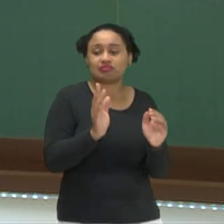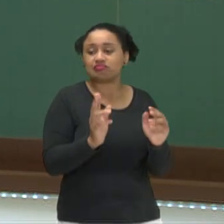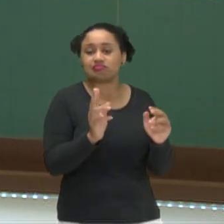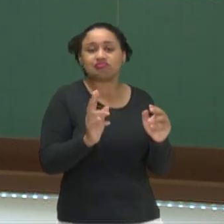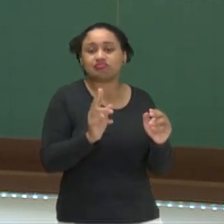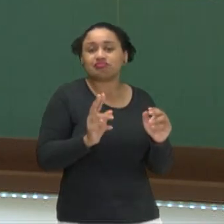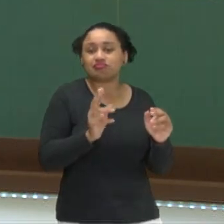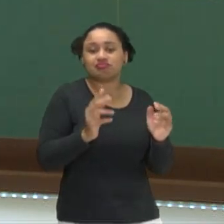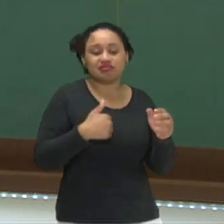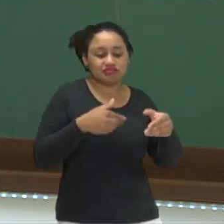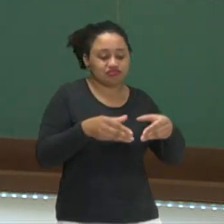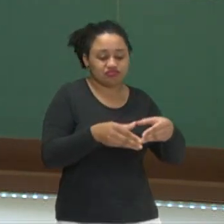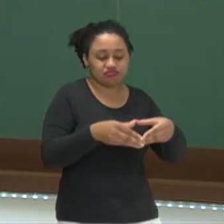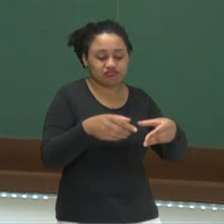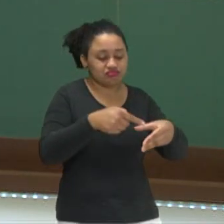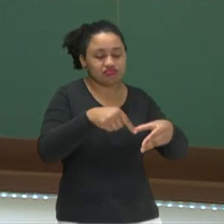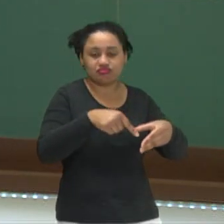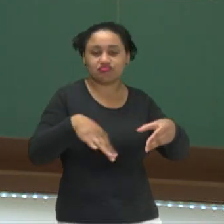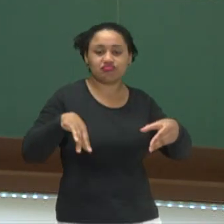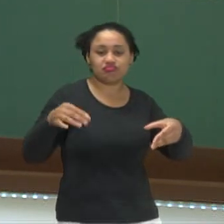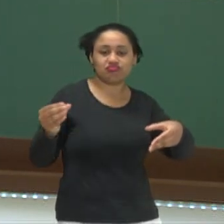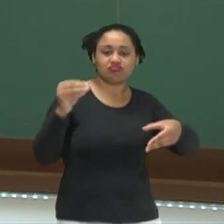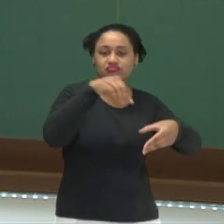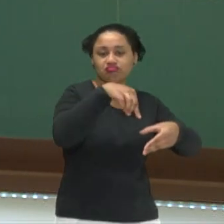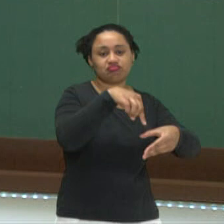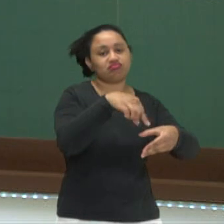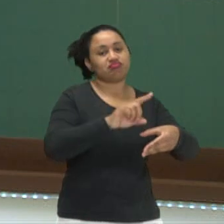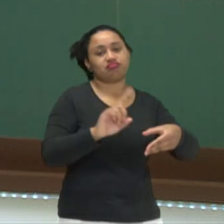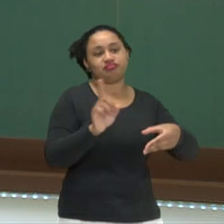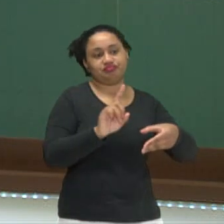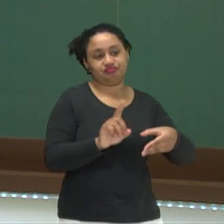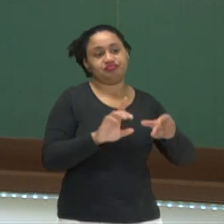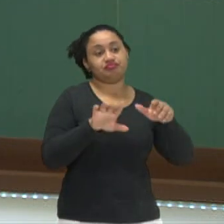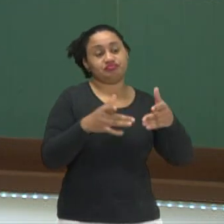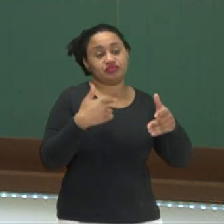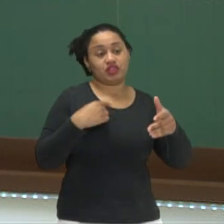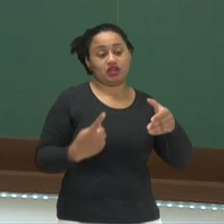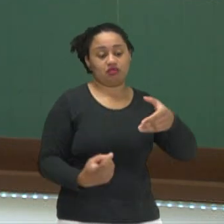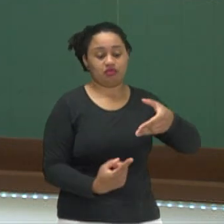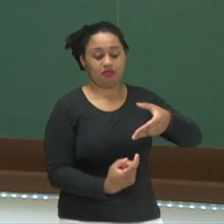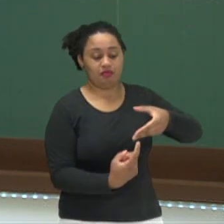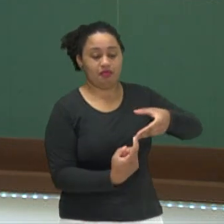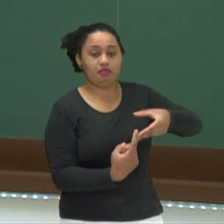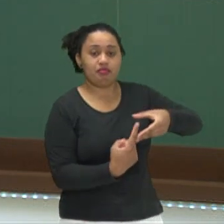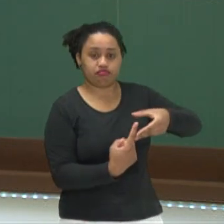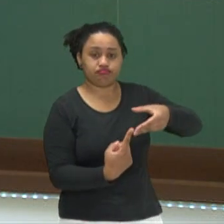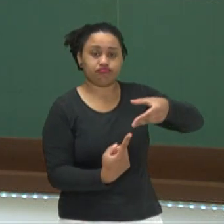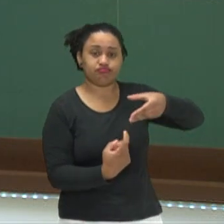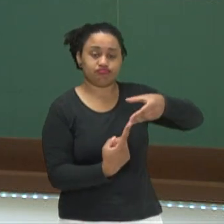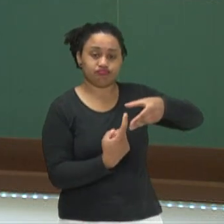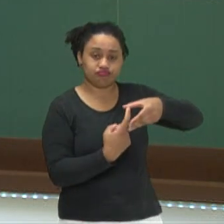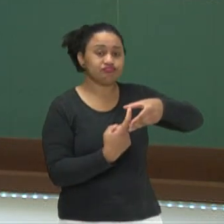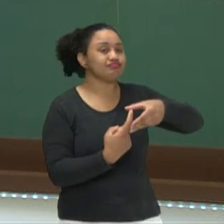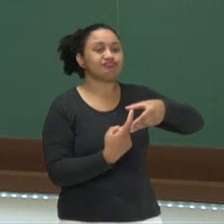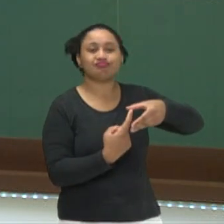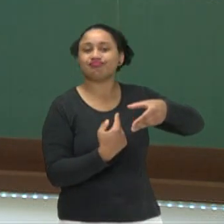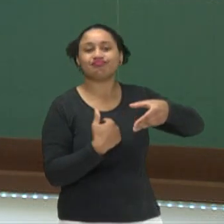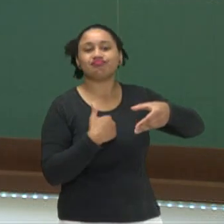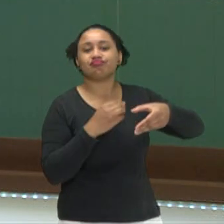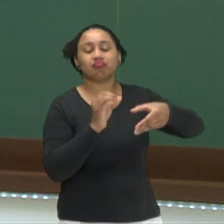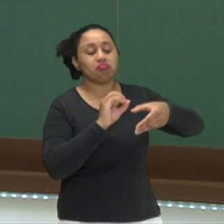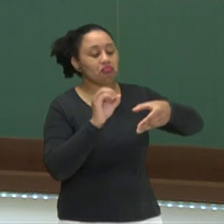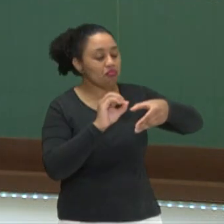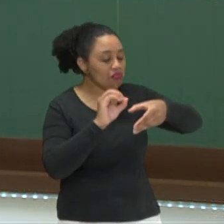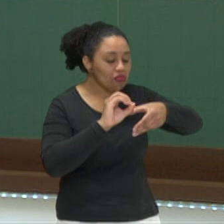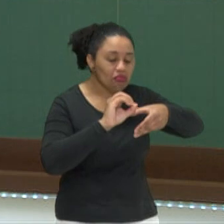ele não vai ter como chegar mais para cá, né? E aí os espermatozoides que forem lançados não vão encontrar